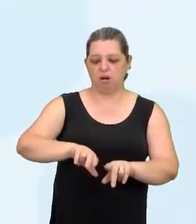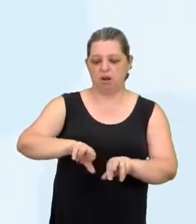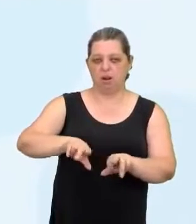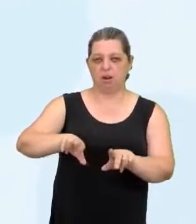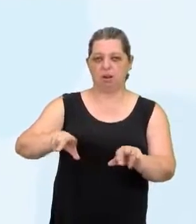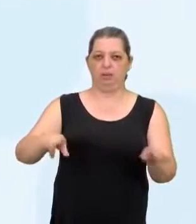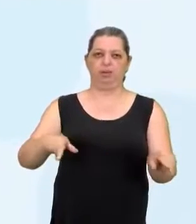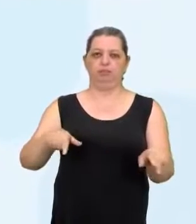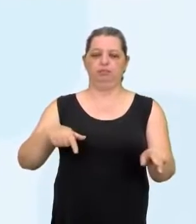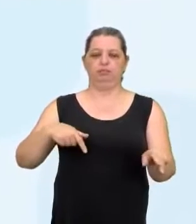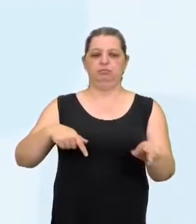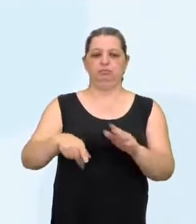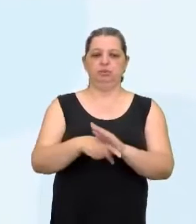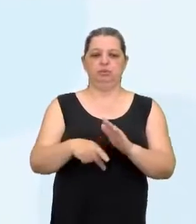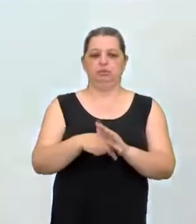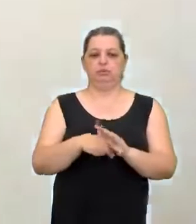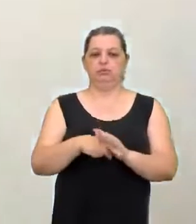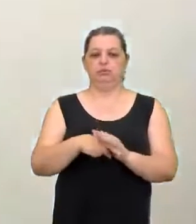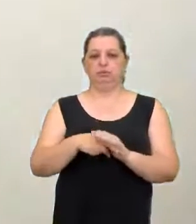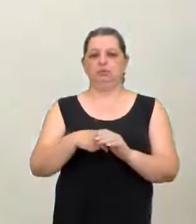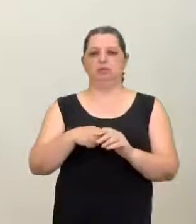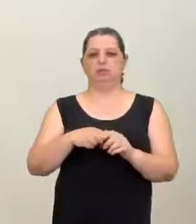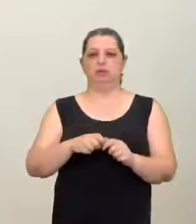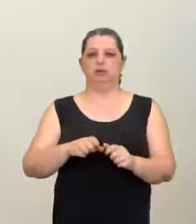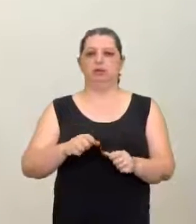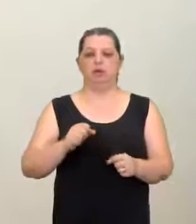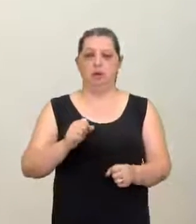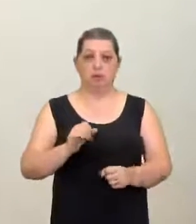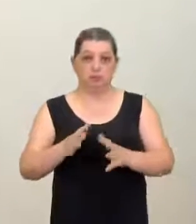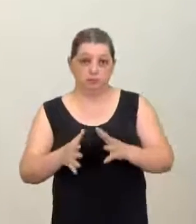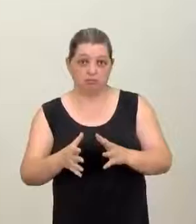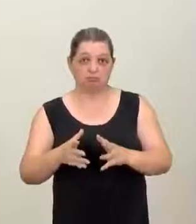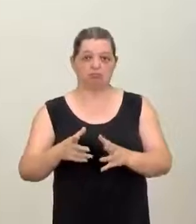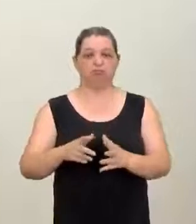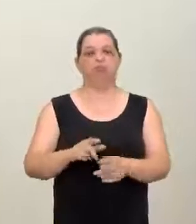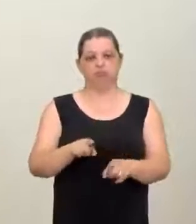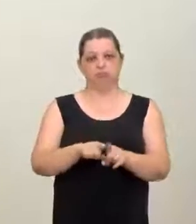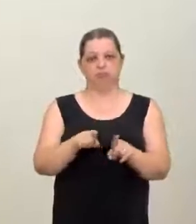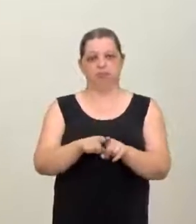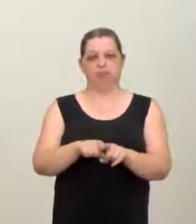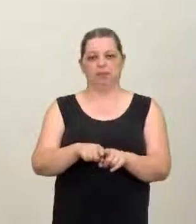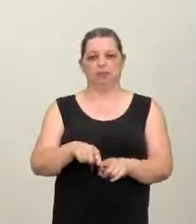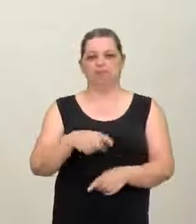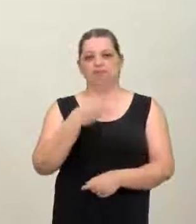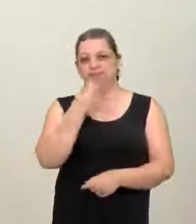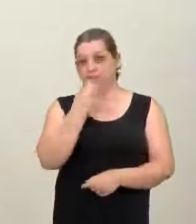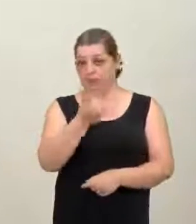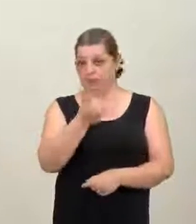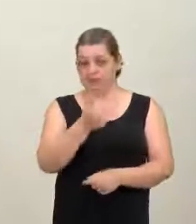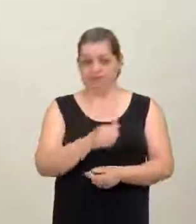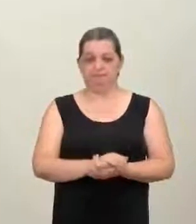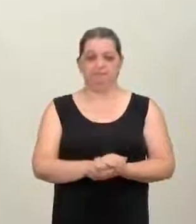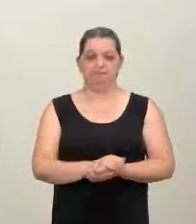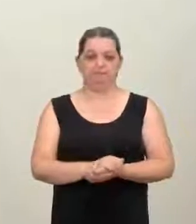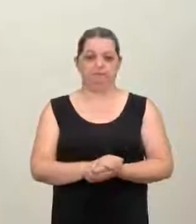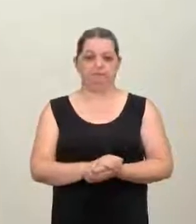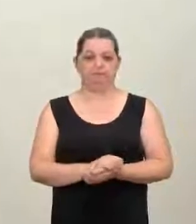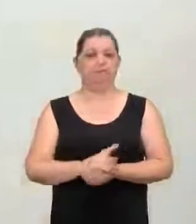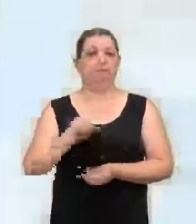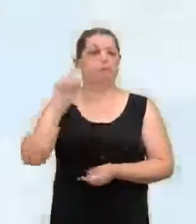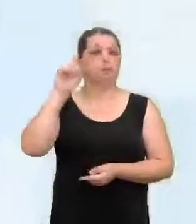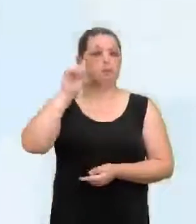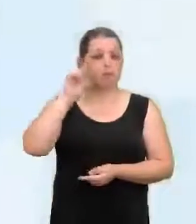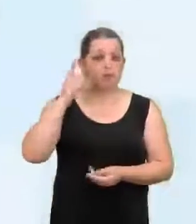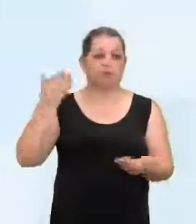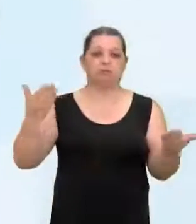atuação, muito drama e ação. Beleza! E nos dias atuais,